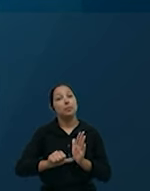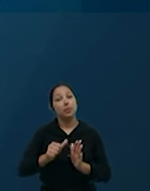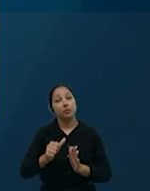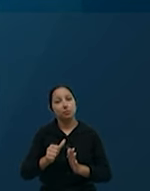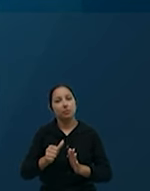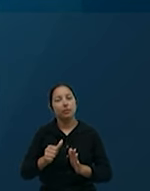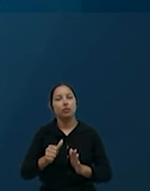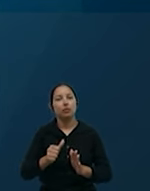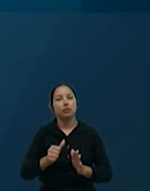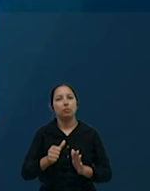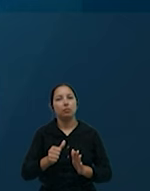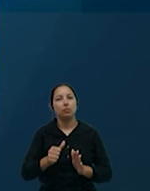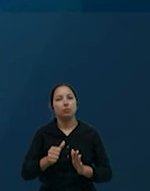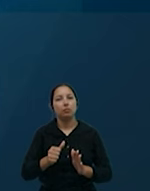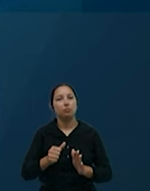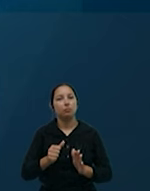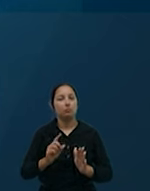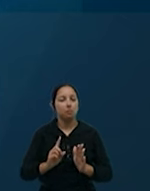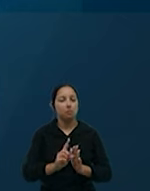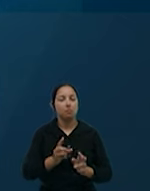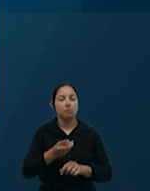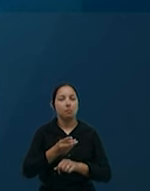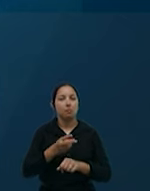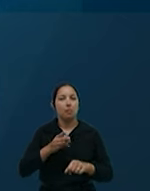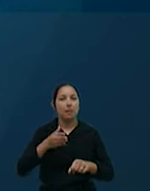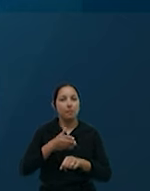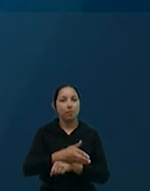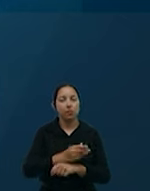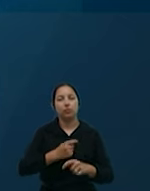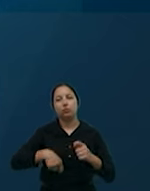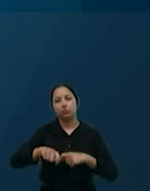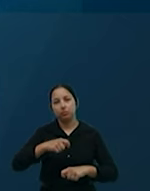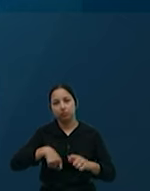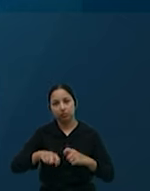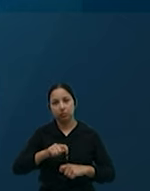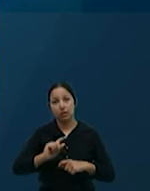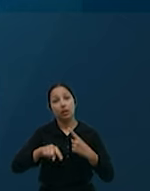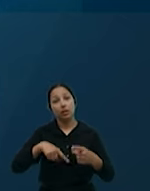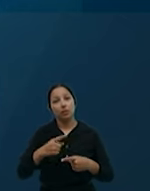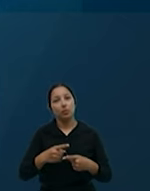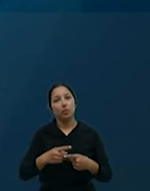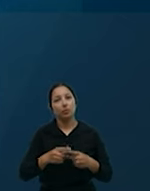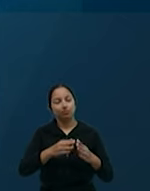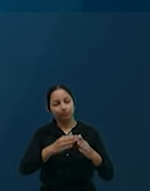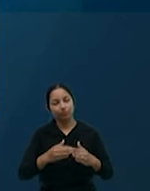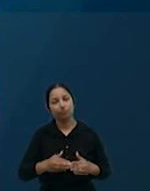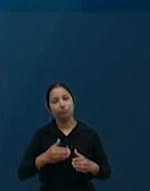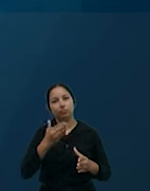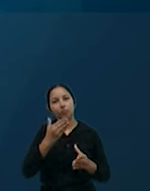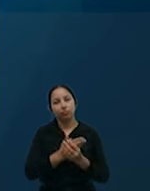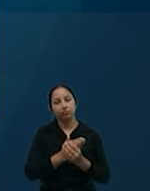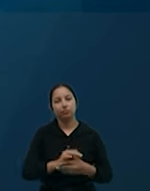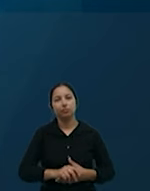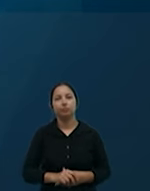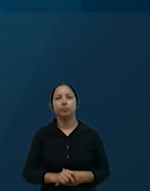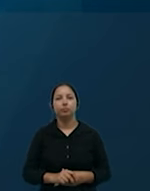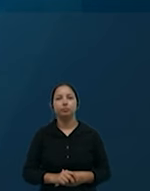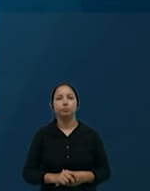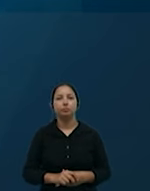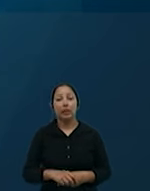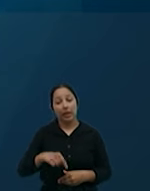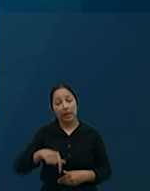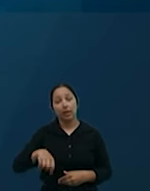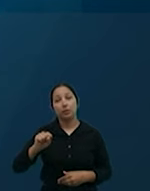via judicial. Além disso, esta Corte corrobora do entendimento do Supremo ao decidir o tema